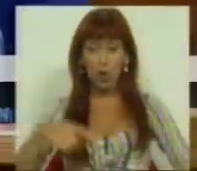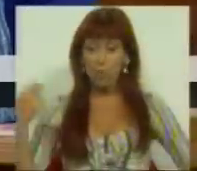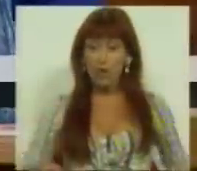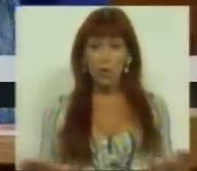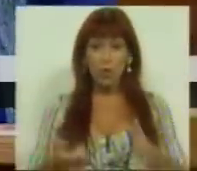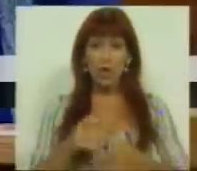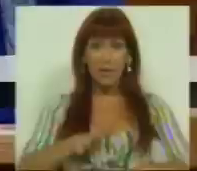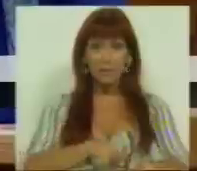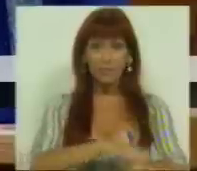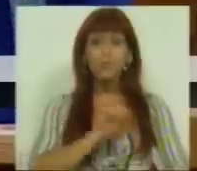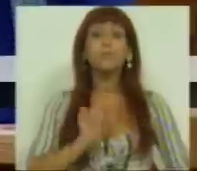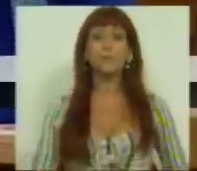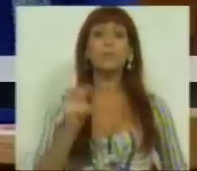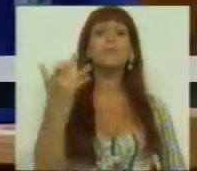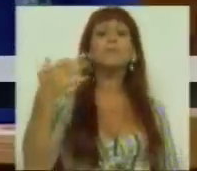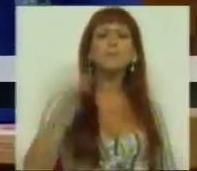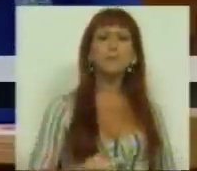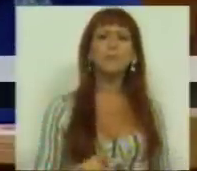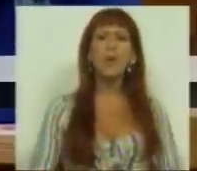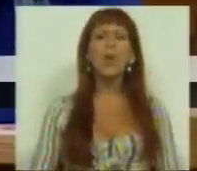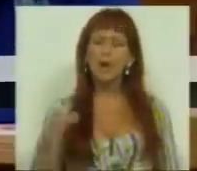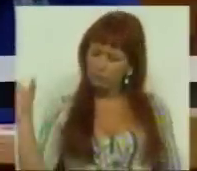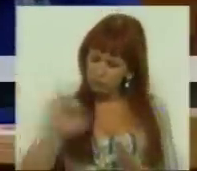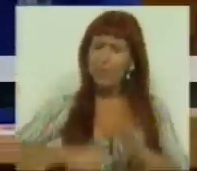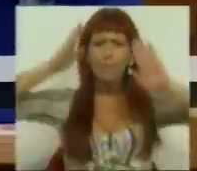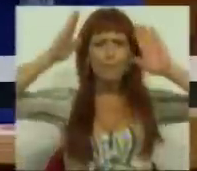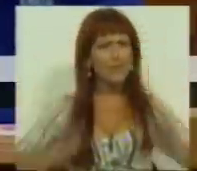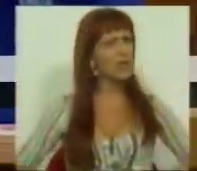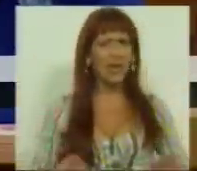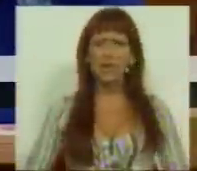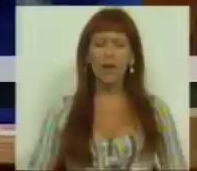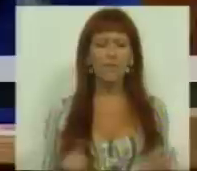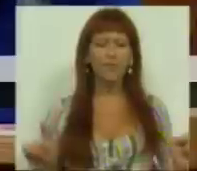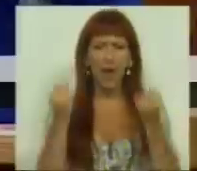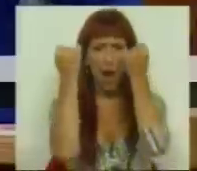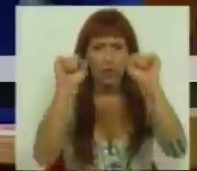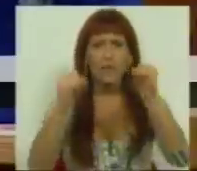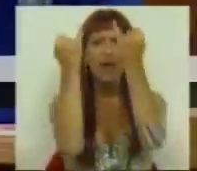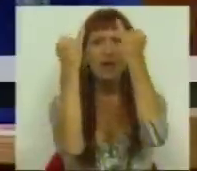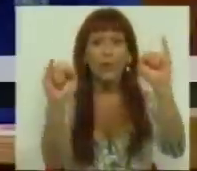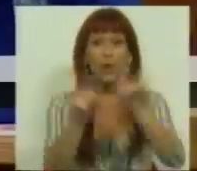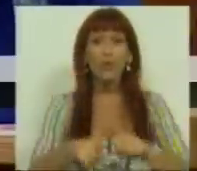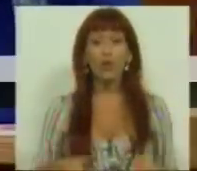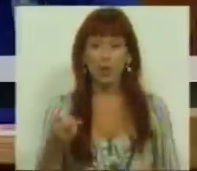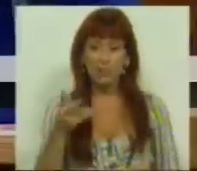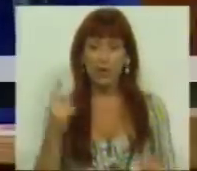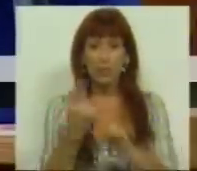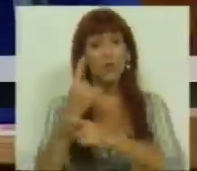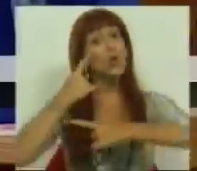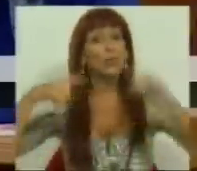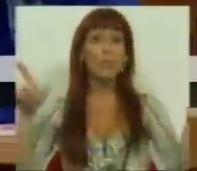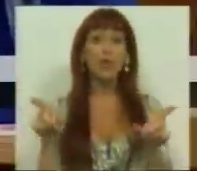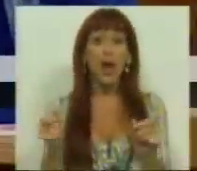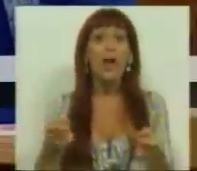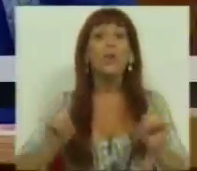Presidente do Conselho de Administração da RTP é condição para garantir a autonomia e independência dos canais públicos de rádio